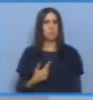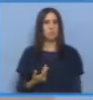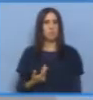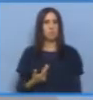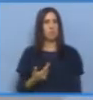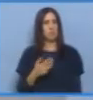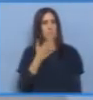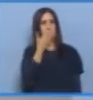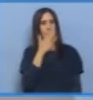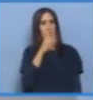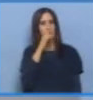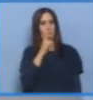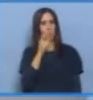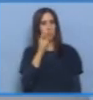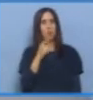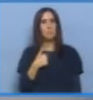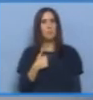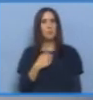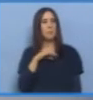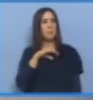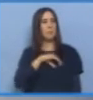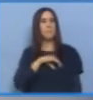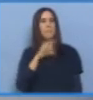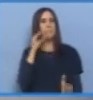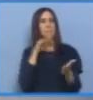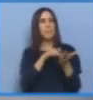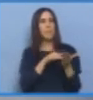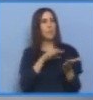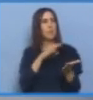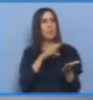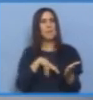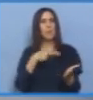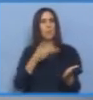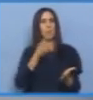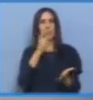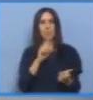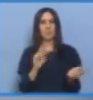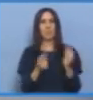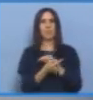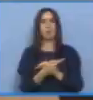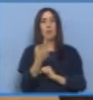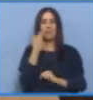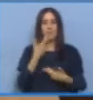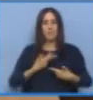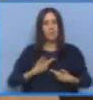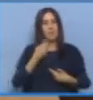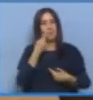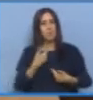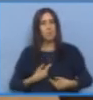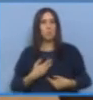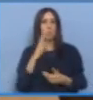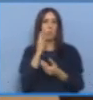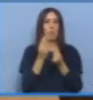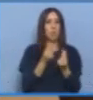por incrível que pareça, a maior riqueza que eu tenho não é a minha conta bancária, muito pelo contrário. A maior riqueza que eu tenho é a minha vida, é aquilo que eu sou, com as minhas qualidades